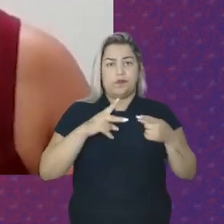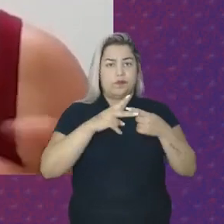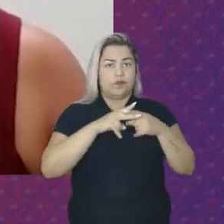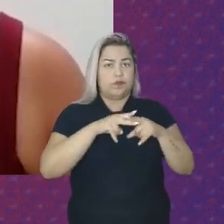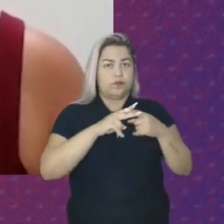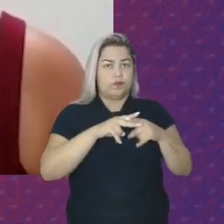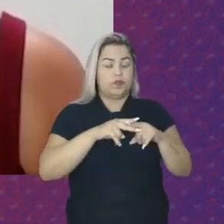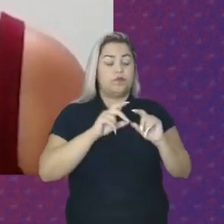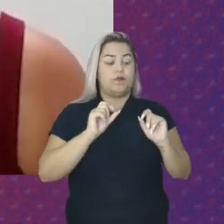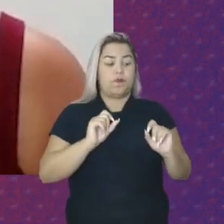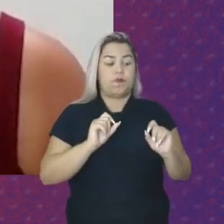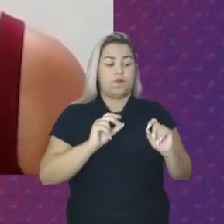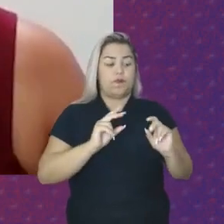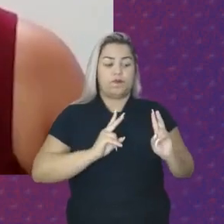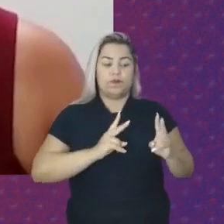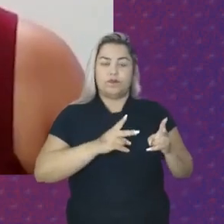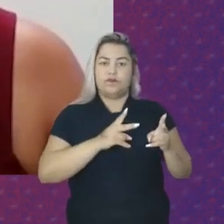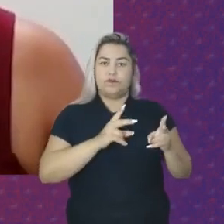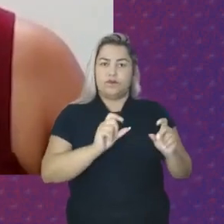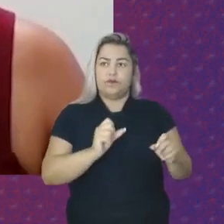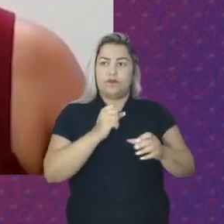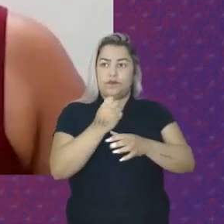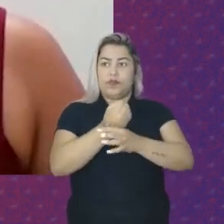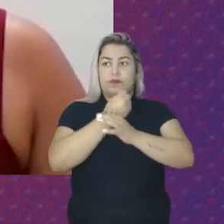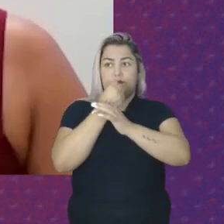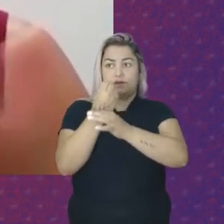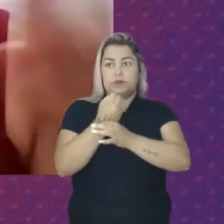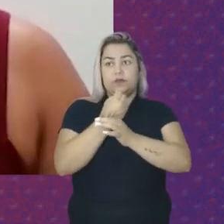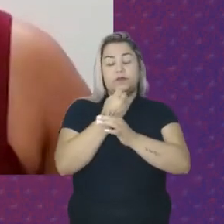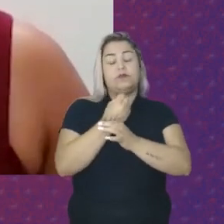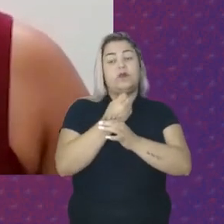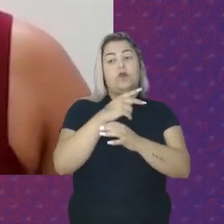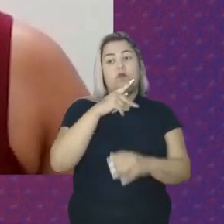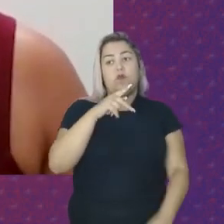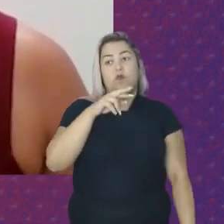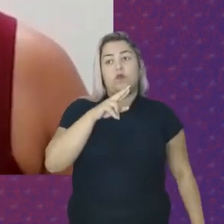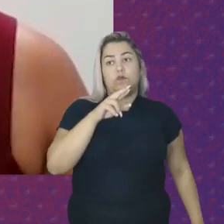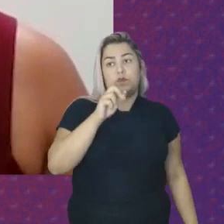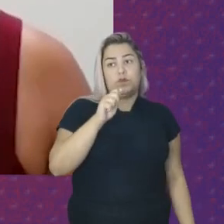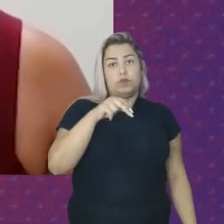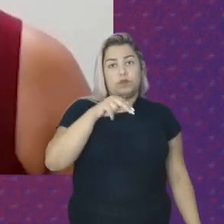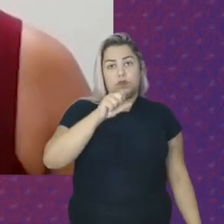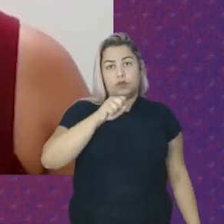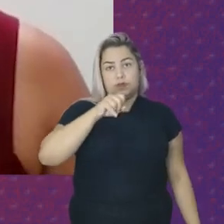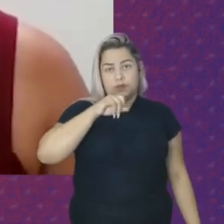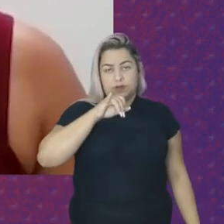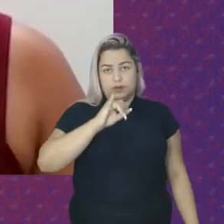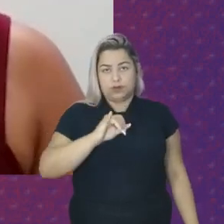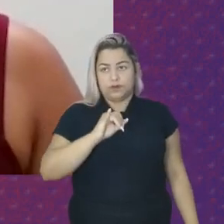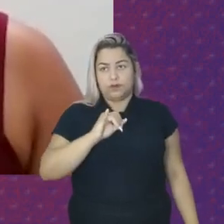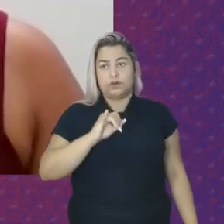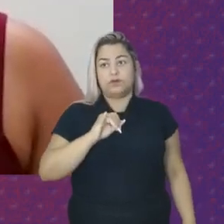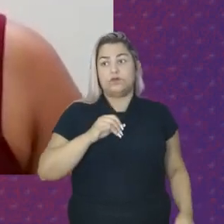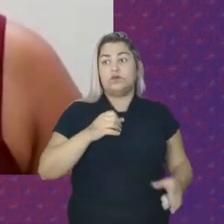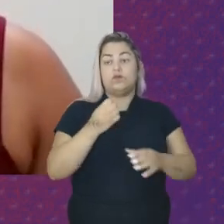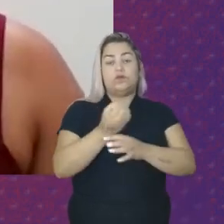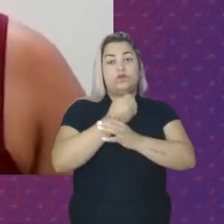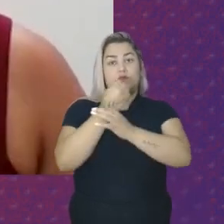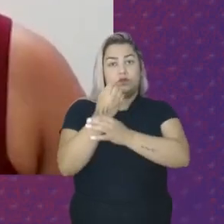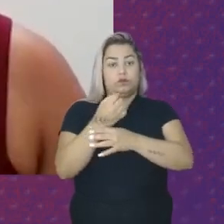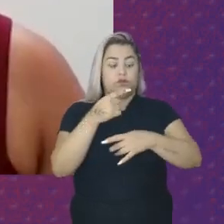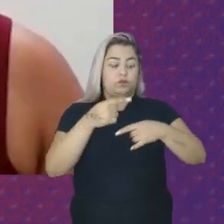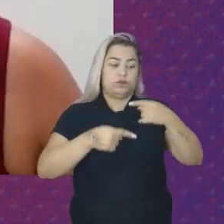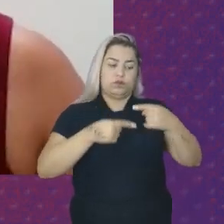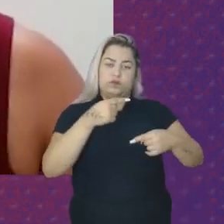instrumentos para também garantir uma segurança. E aí o PRONASSE, o Programa Nacional de Segurança Pública com Cidadania, ele surge